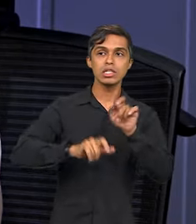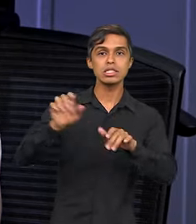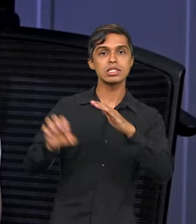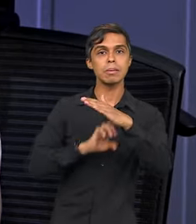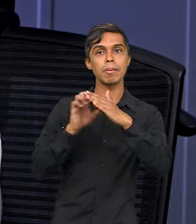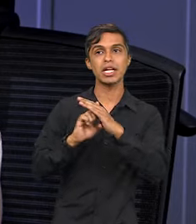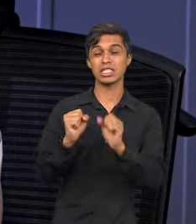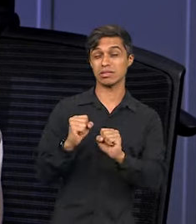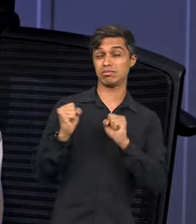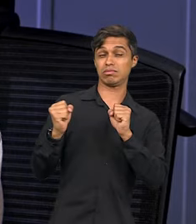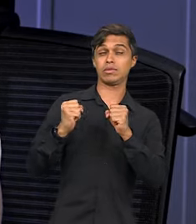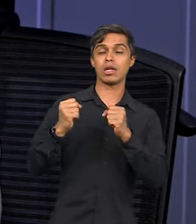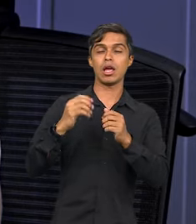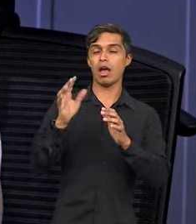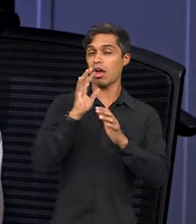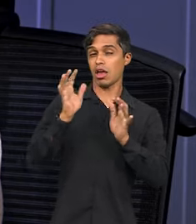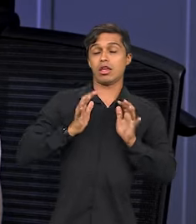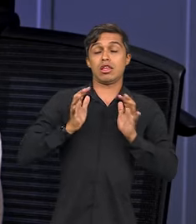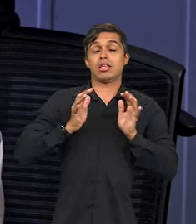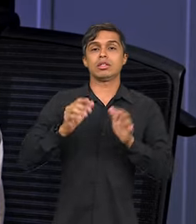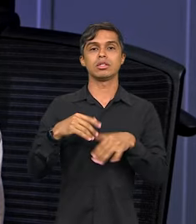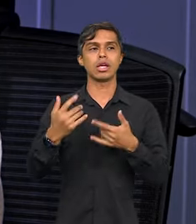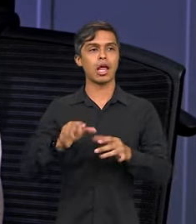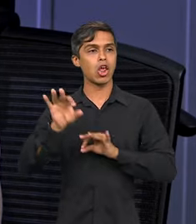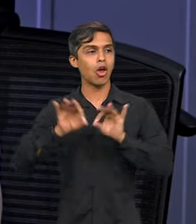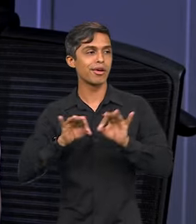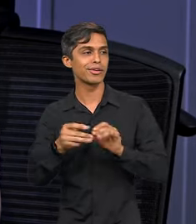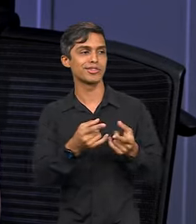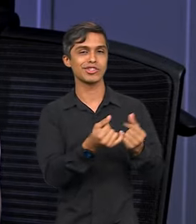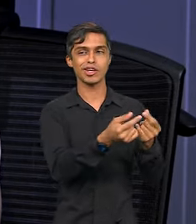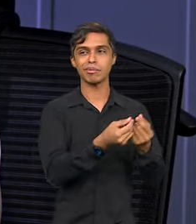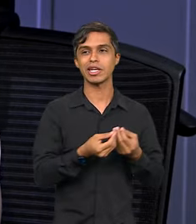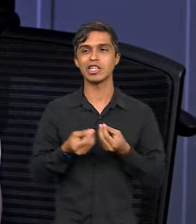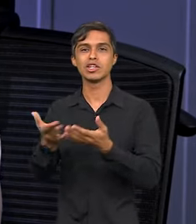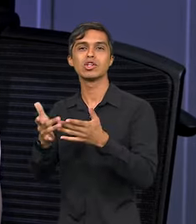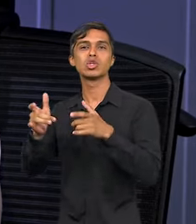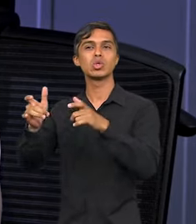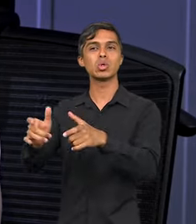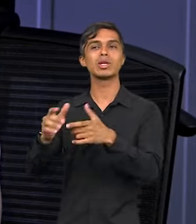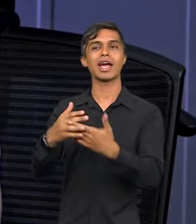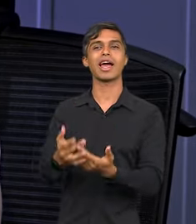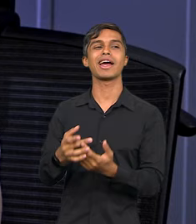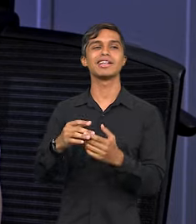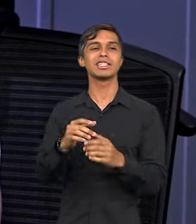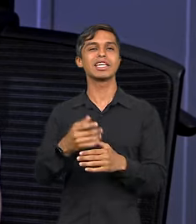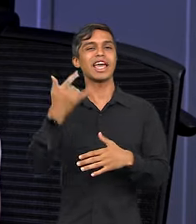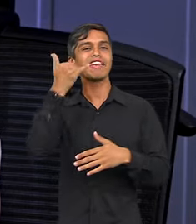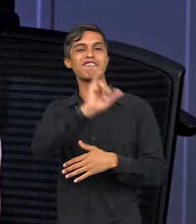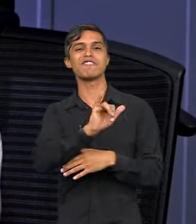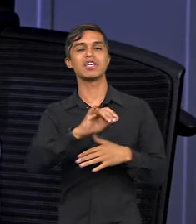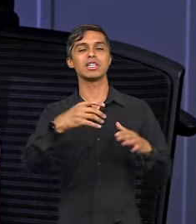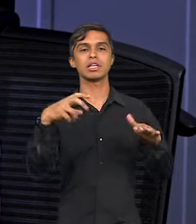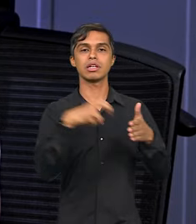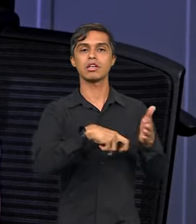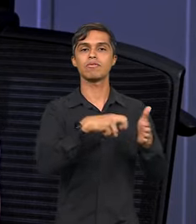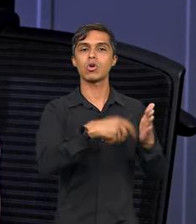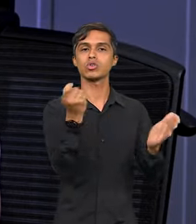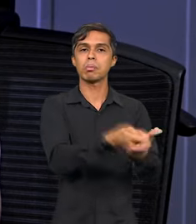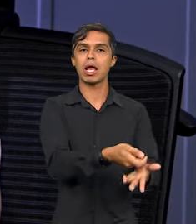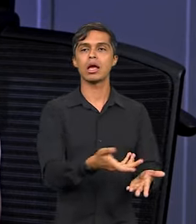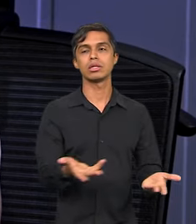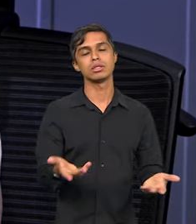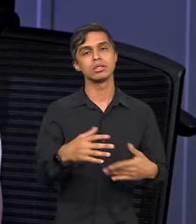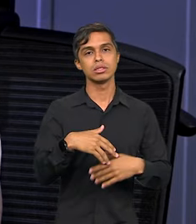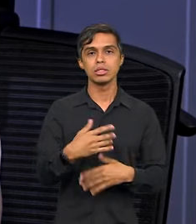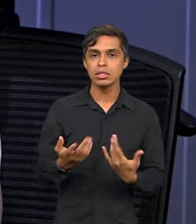empresas se organizam para por seus recursos em paraísos fiscais e para não não pagar impostos Além disso muitas empresas